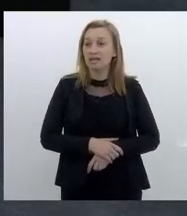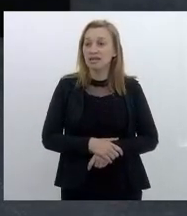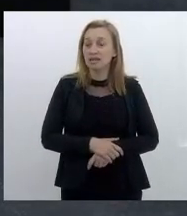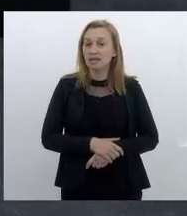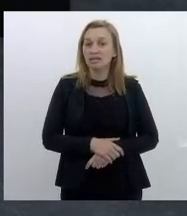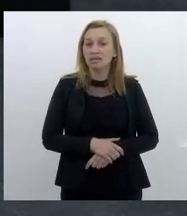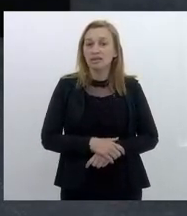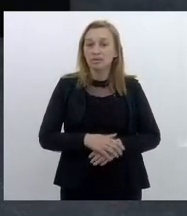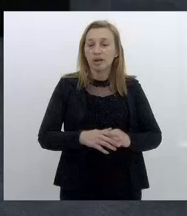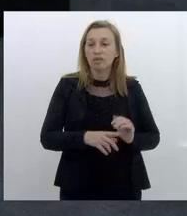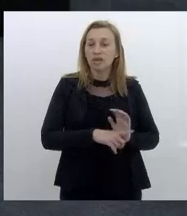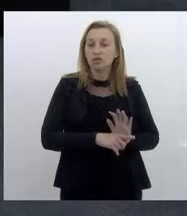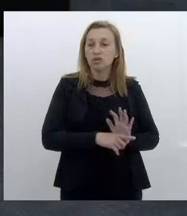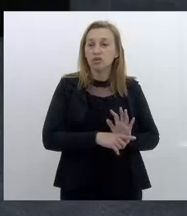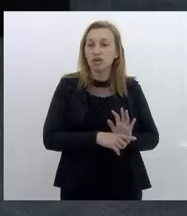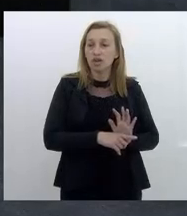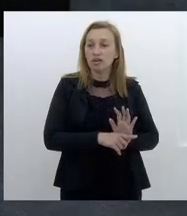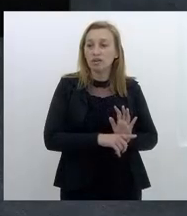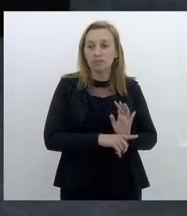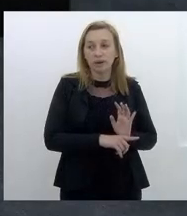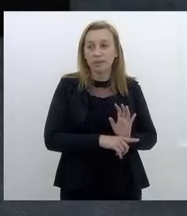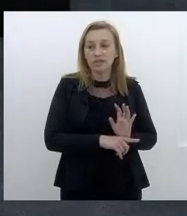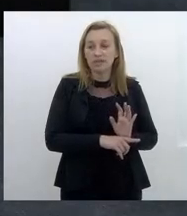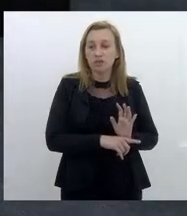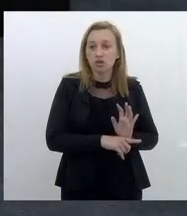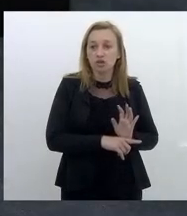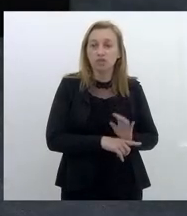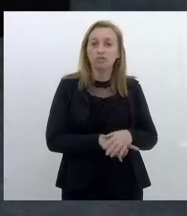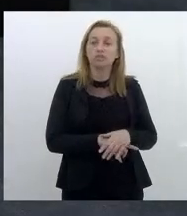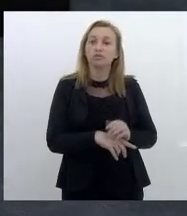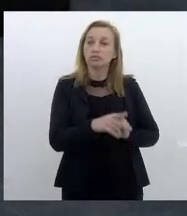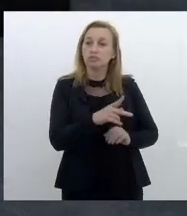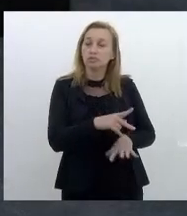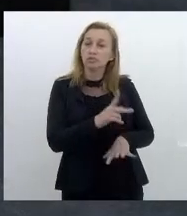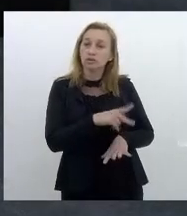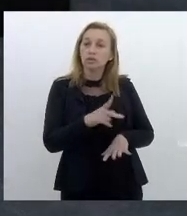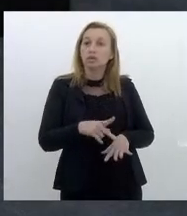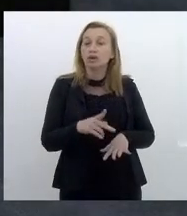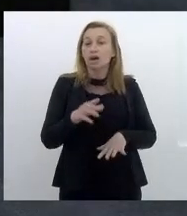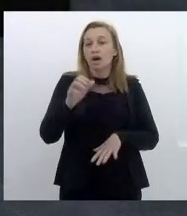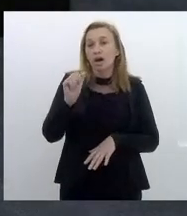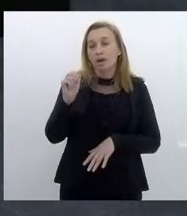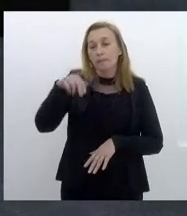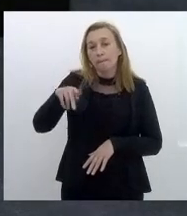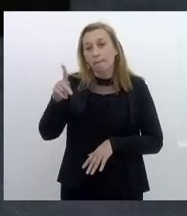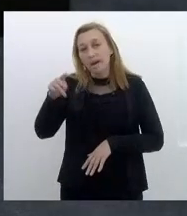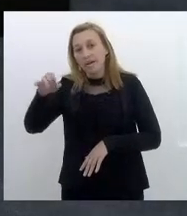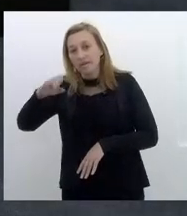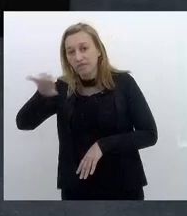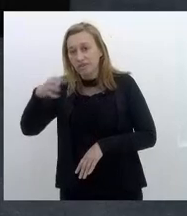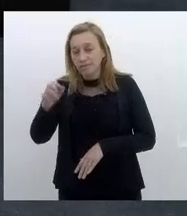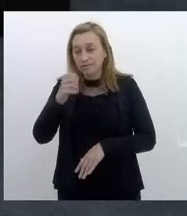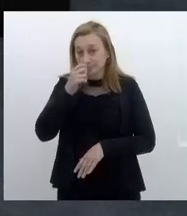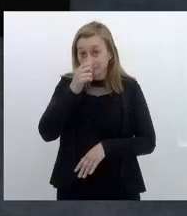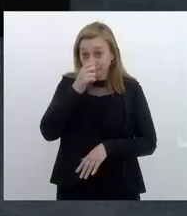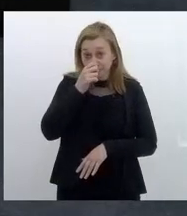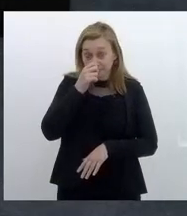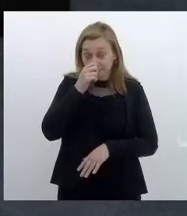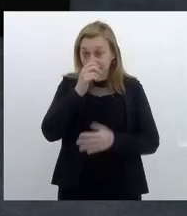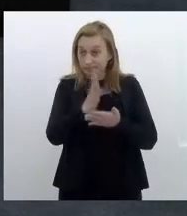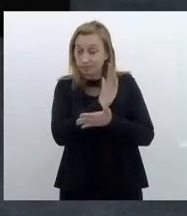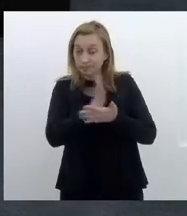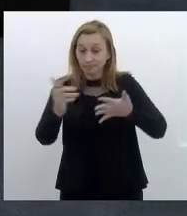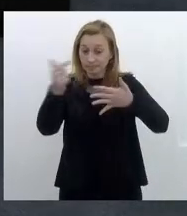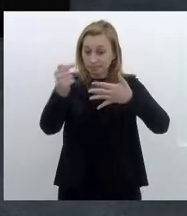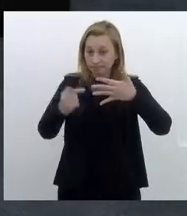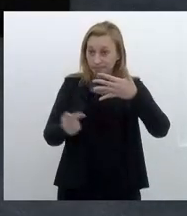estado com muito bem pontuado aqui pela defensora pelo não lembro não perde algum alguns desses